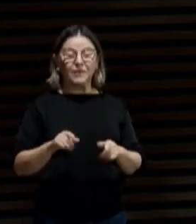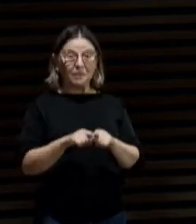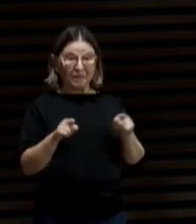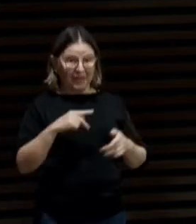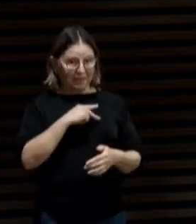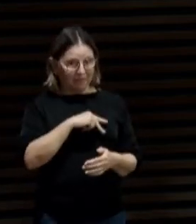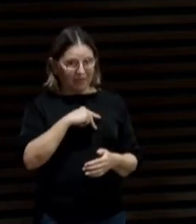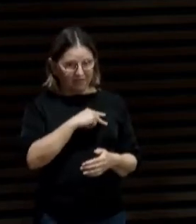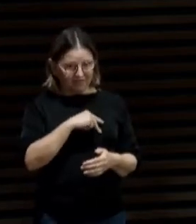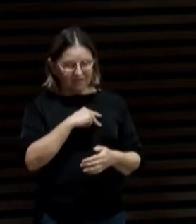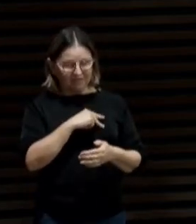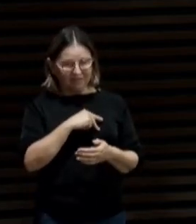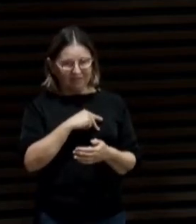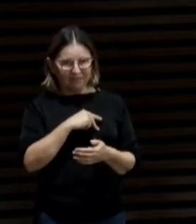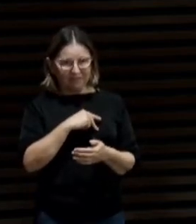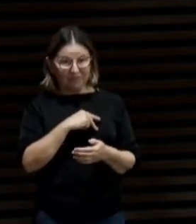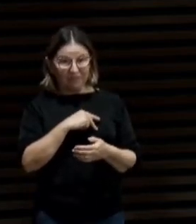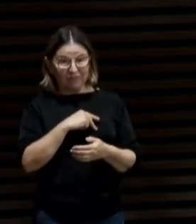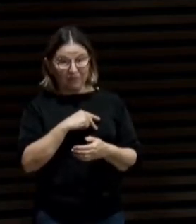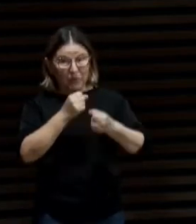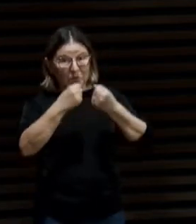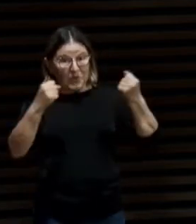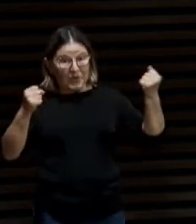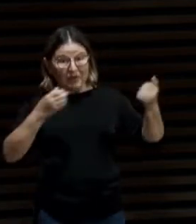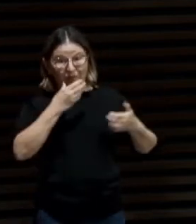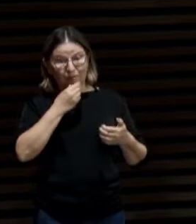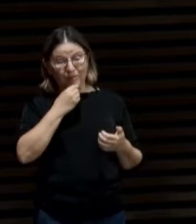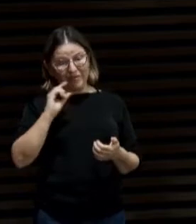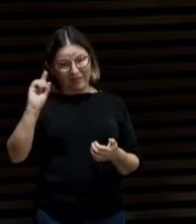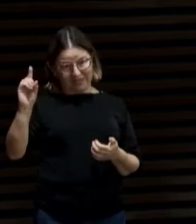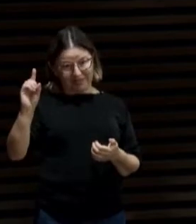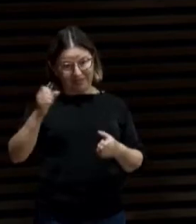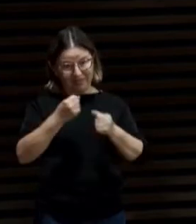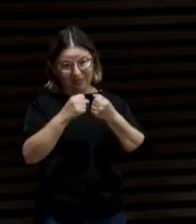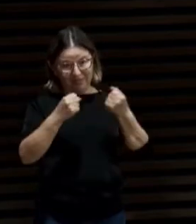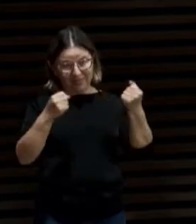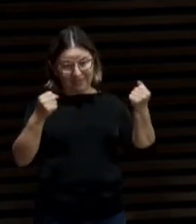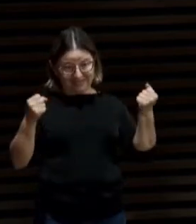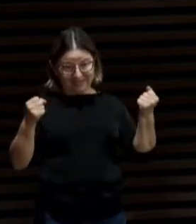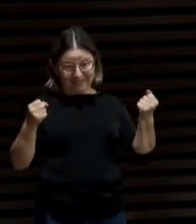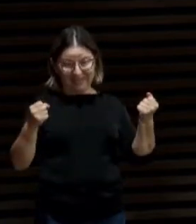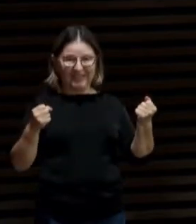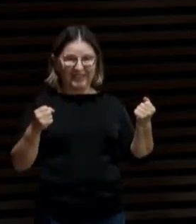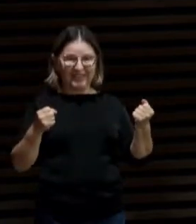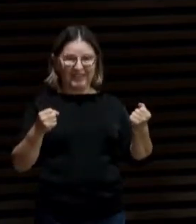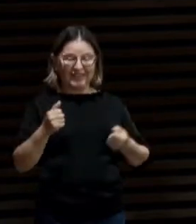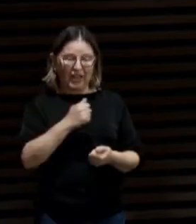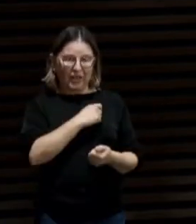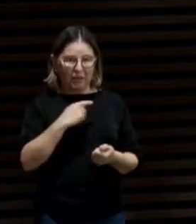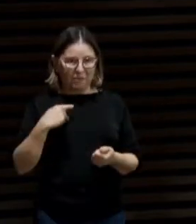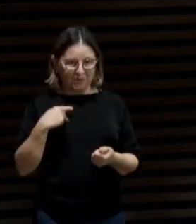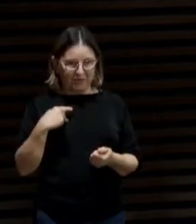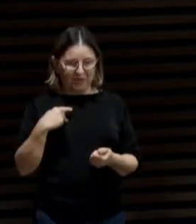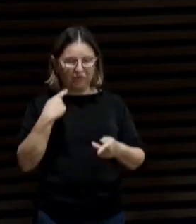Paulo, um grande homem de Deus, um grande instrumento do Senhor, dizendo que ele